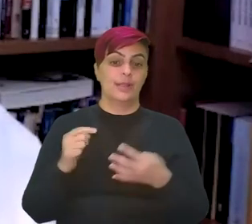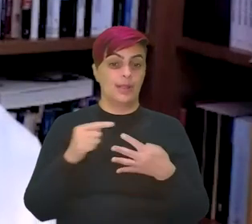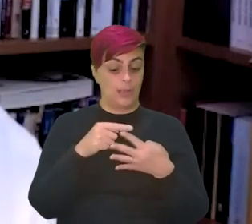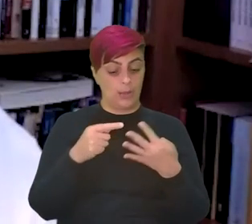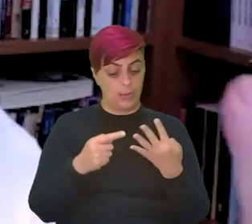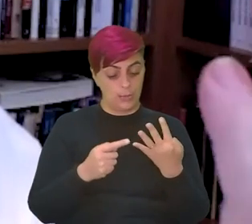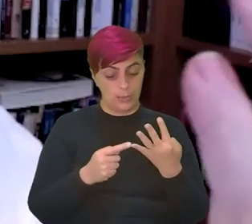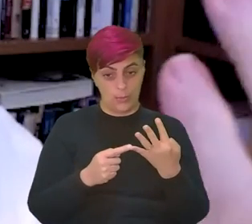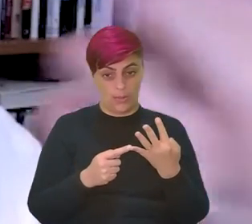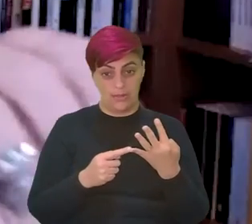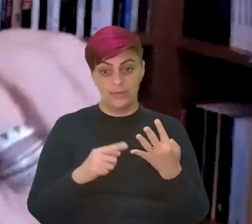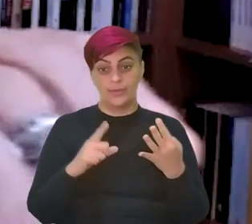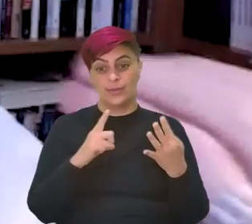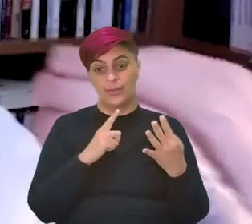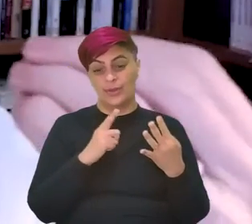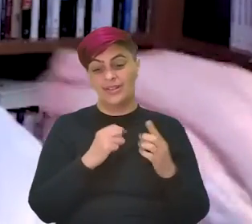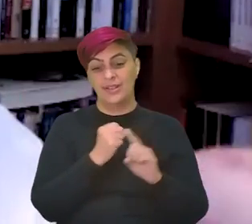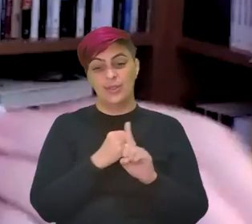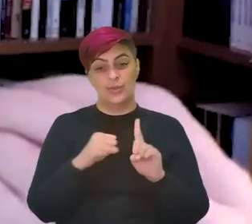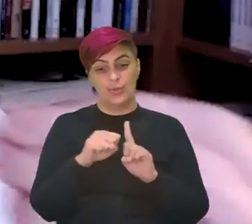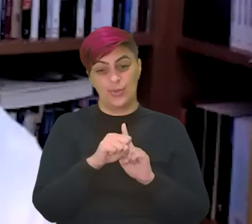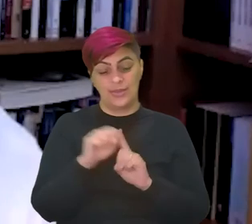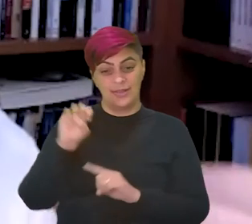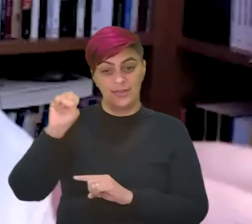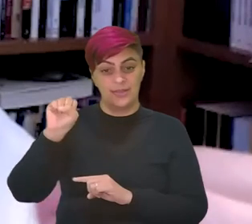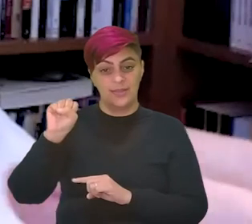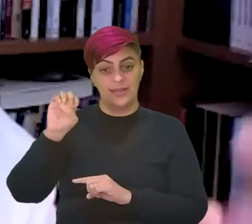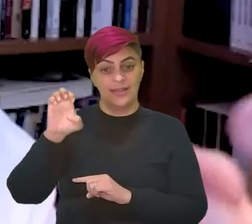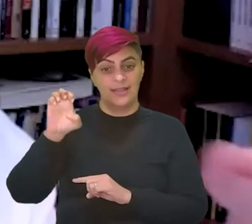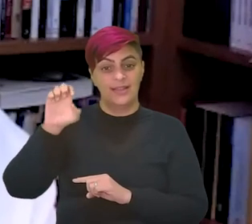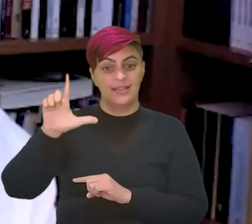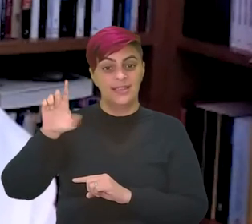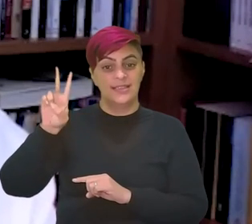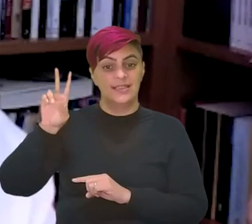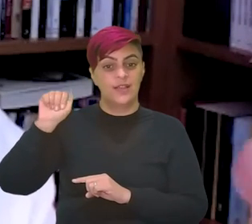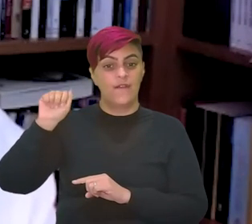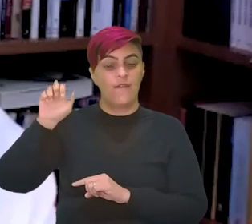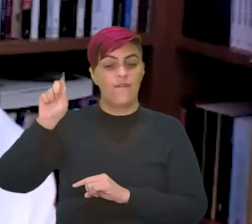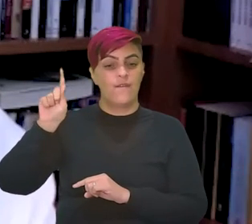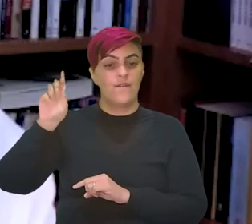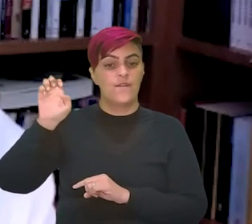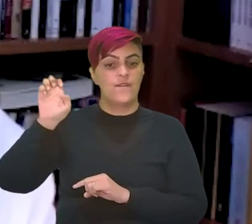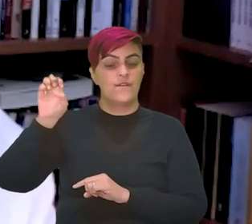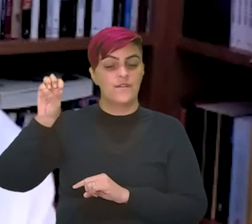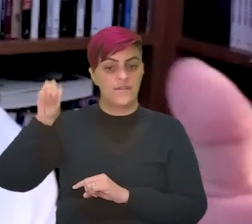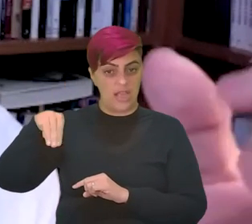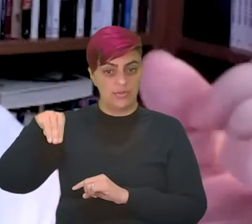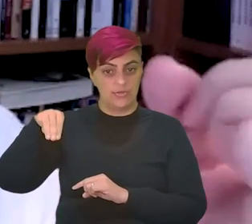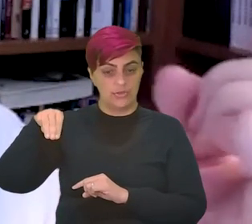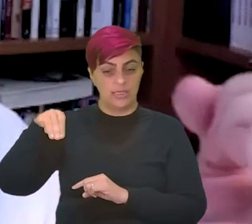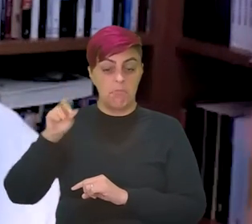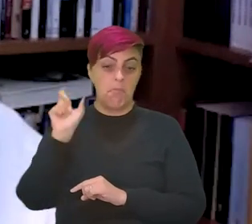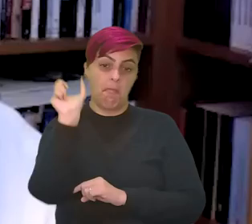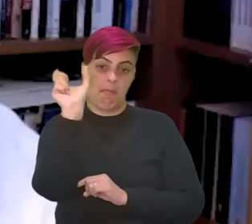crime e costume, todos têm sociedade selvagem no título. Crime e costume, sexo e repressão,